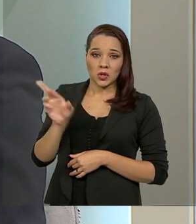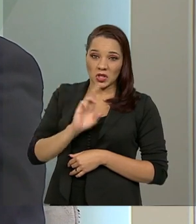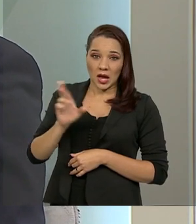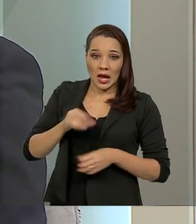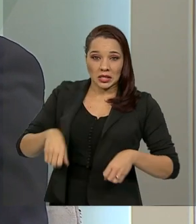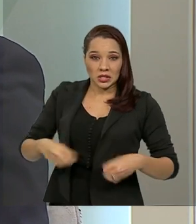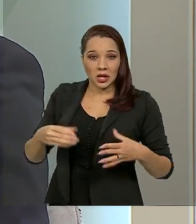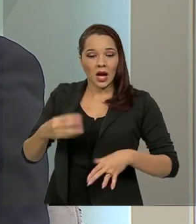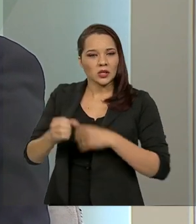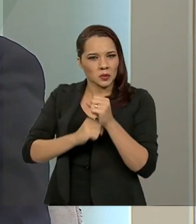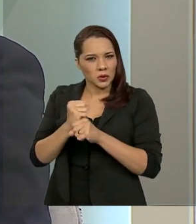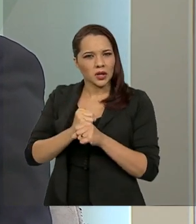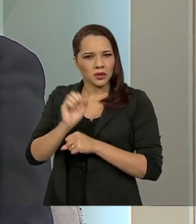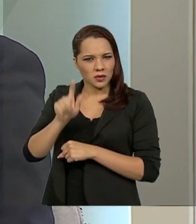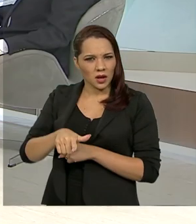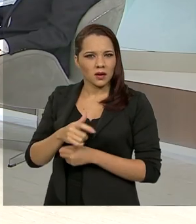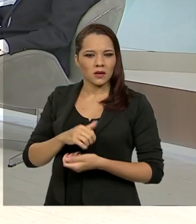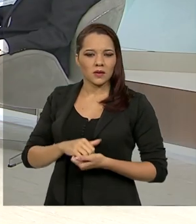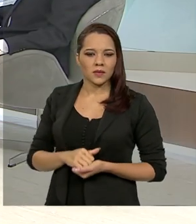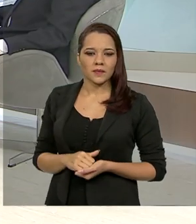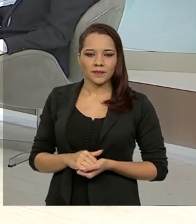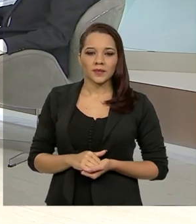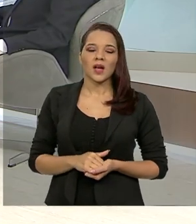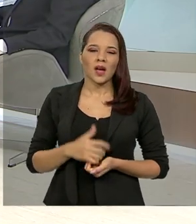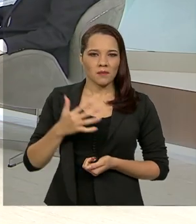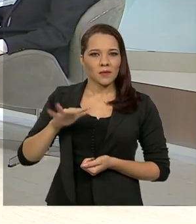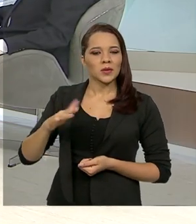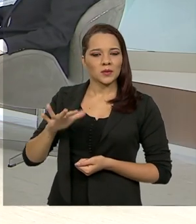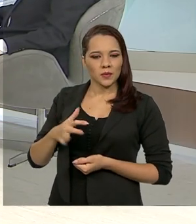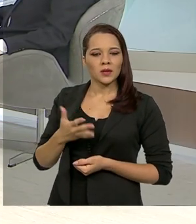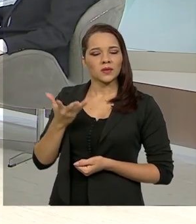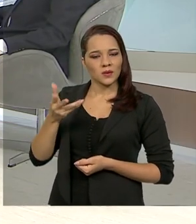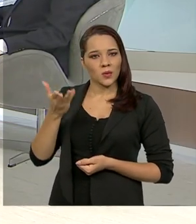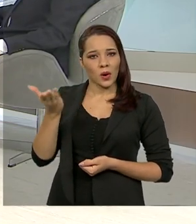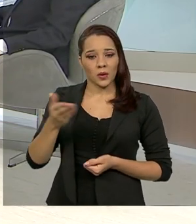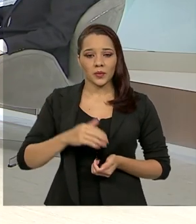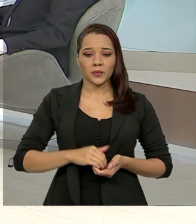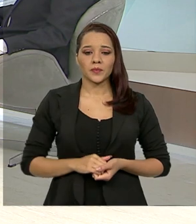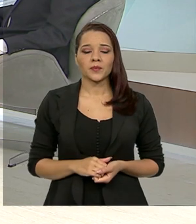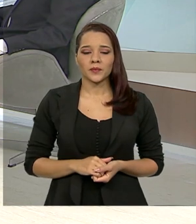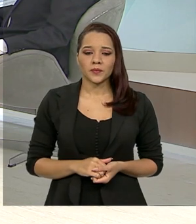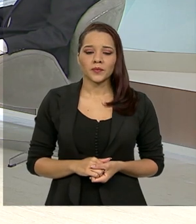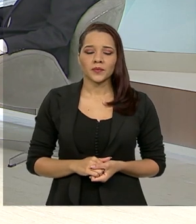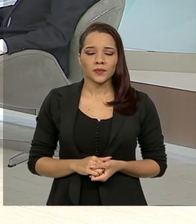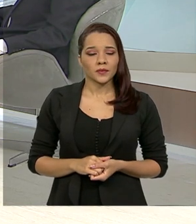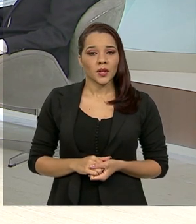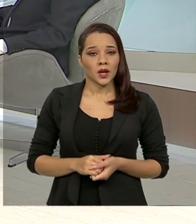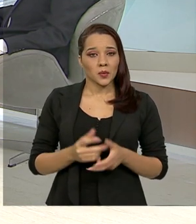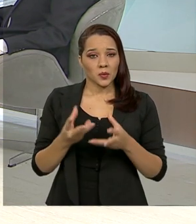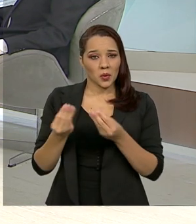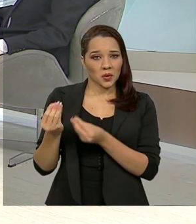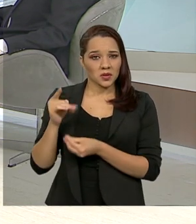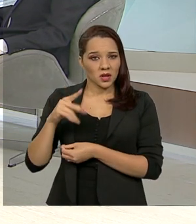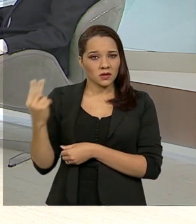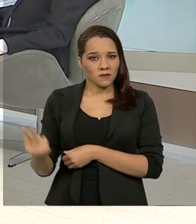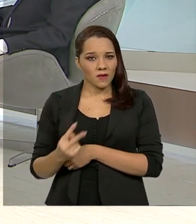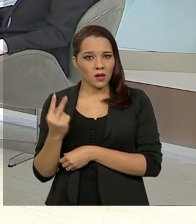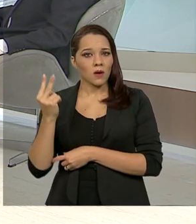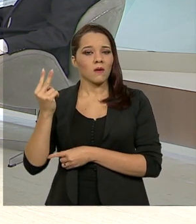engano, por ano. Eu acho que é isso, né, professor? Em torno disso, e veja bem, né, boa parte desse